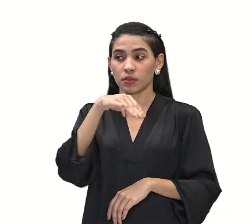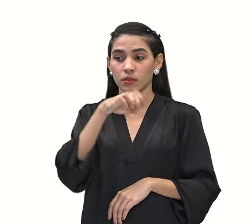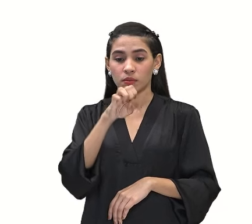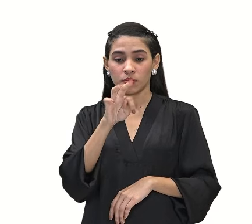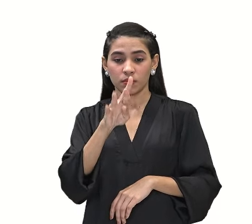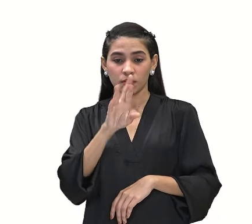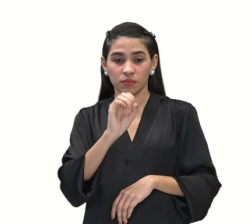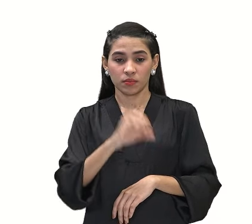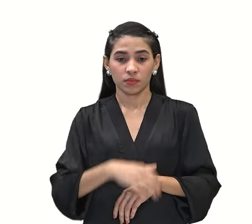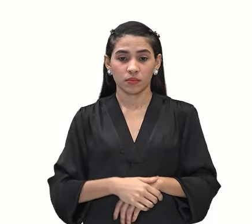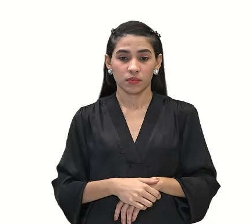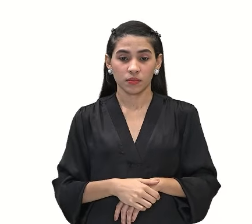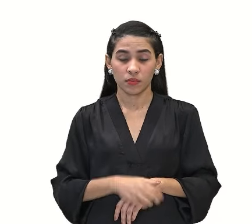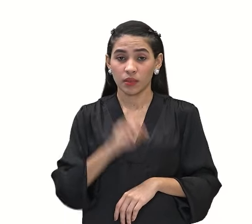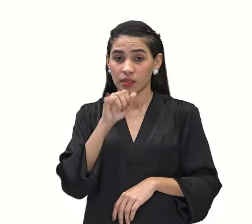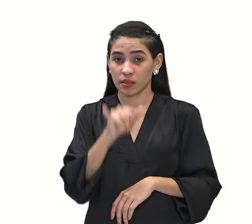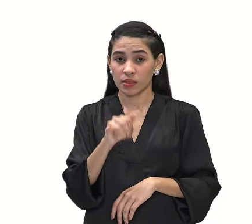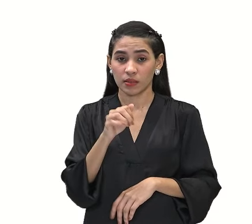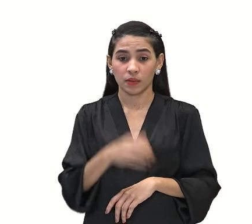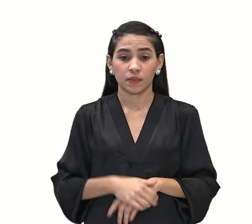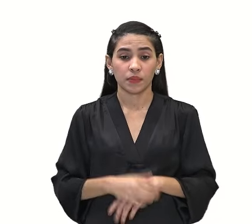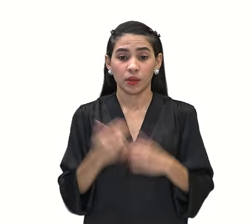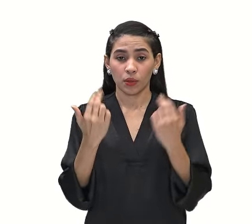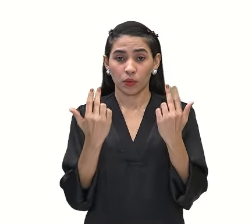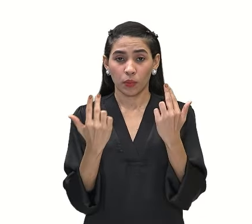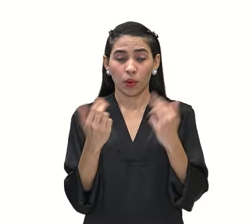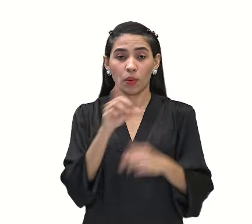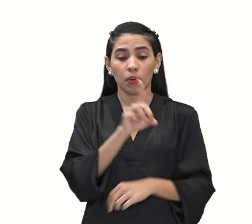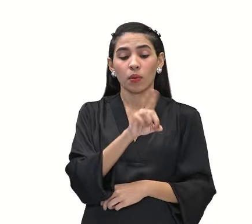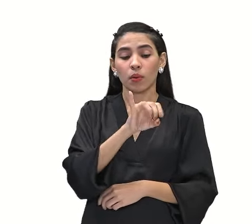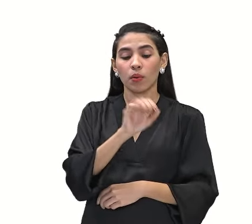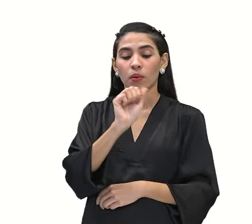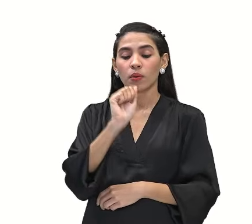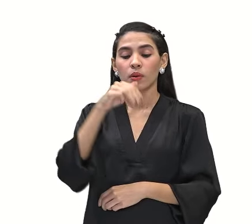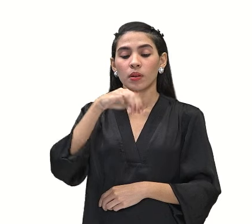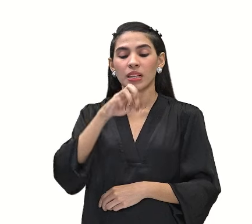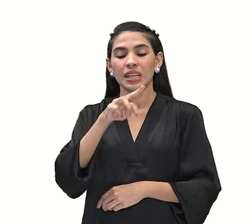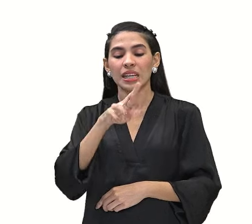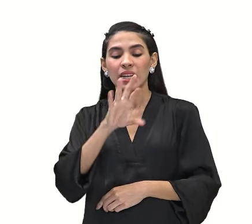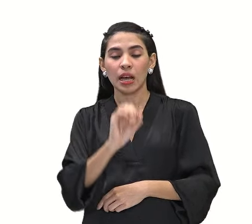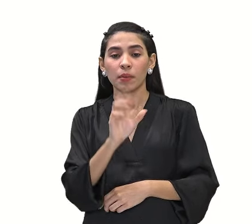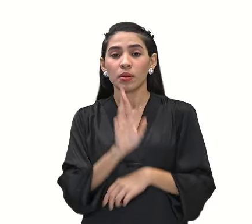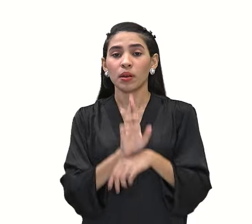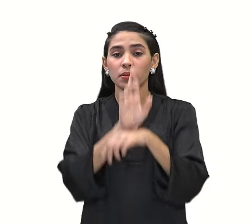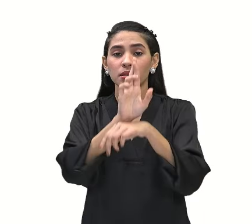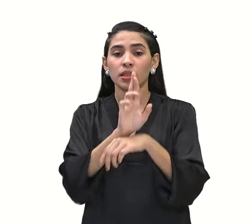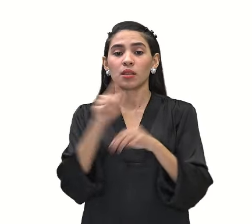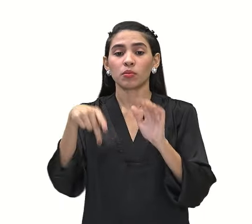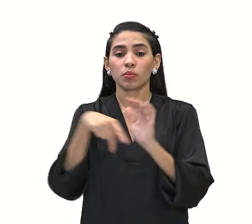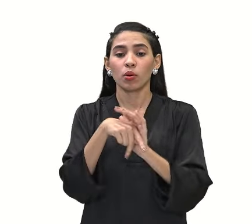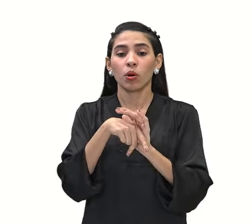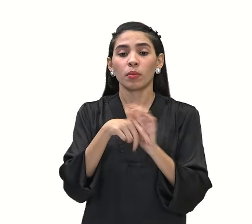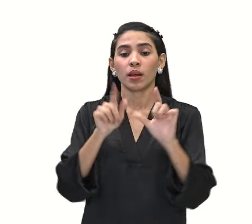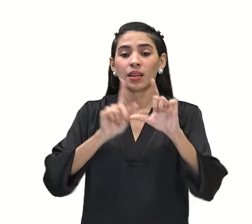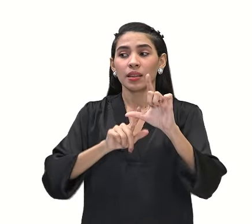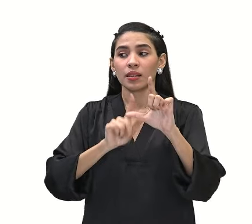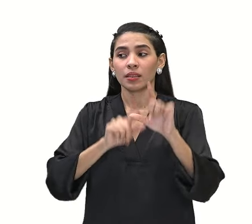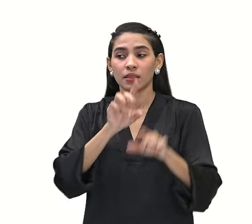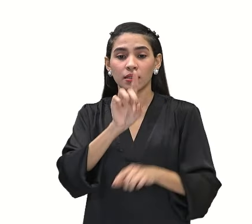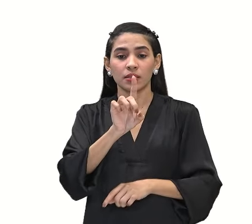diâmetro se ele é igual ao diâmetro que é representado então pela letra